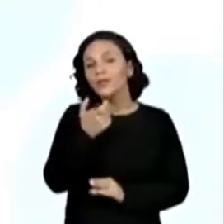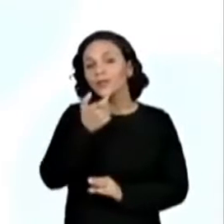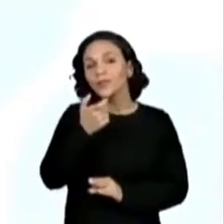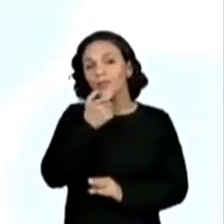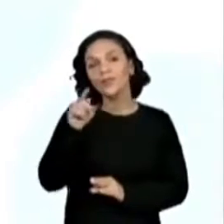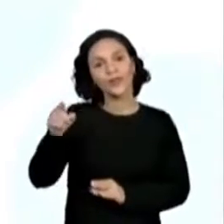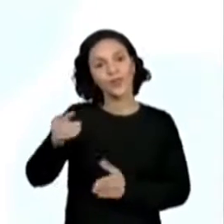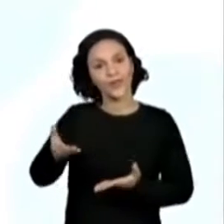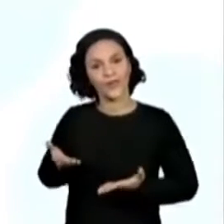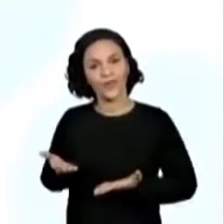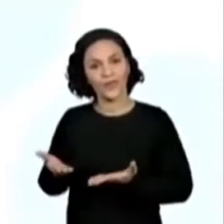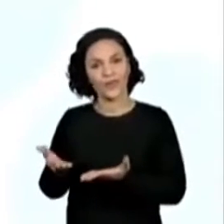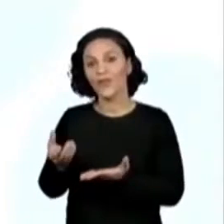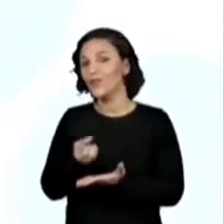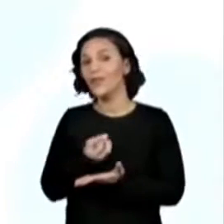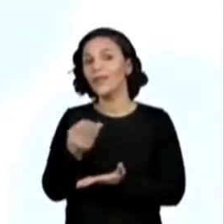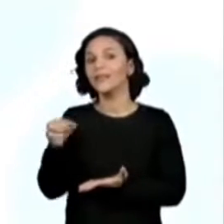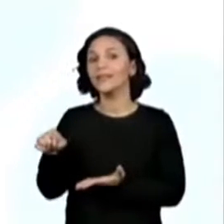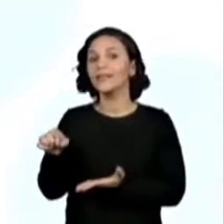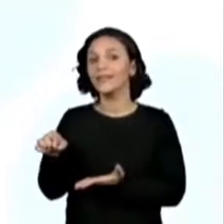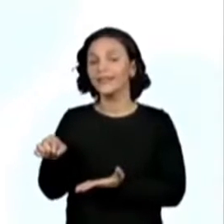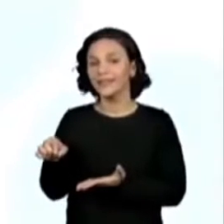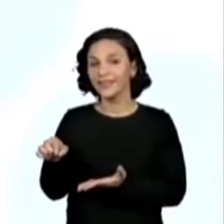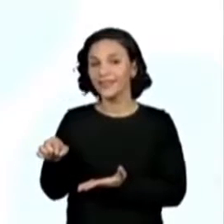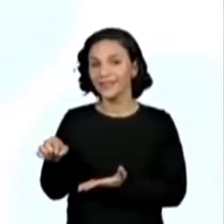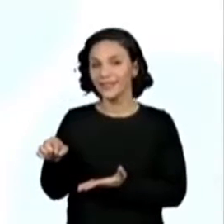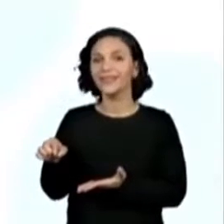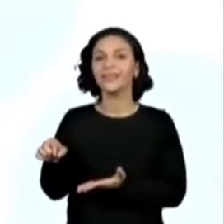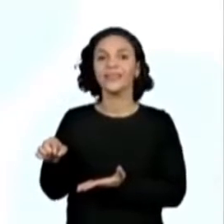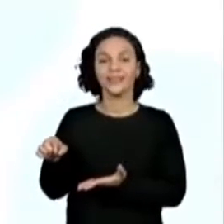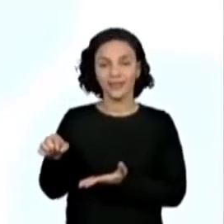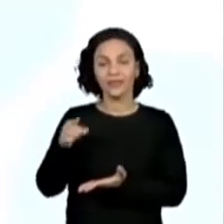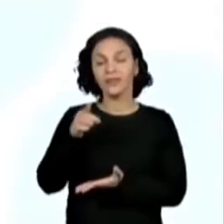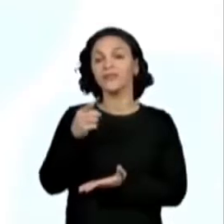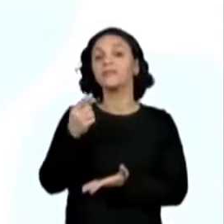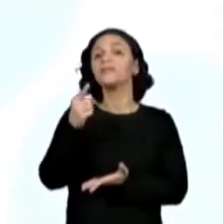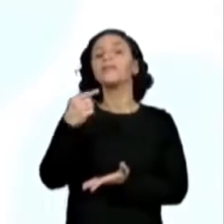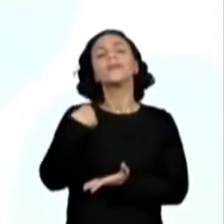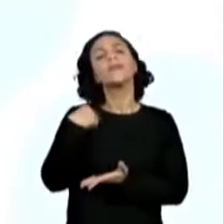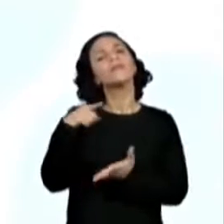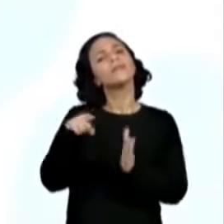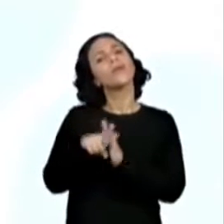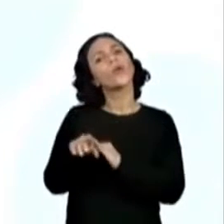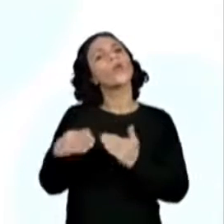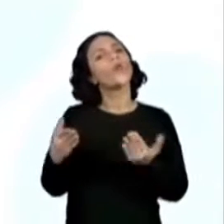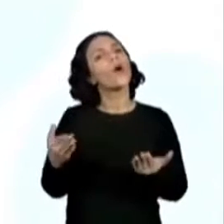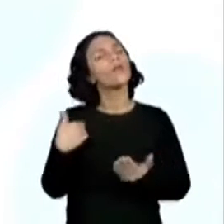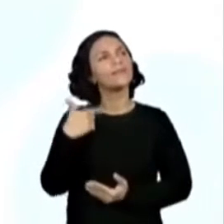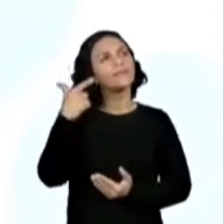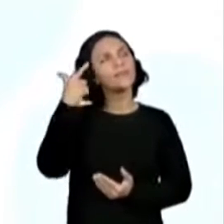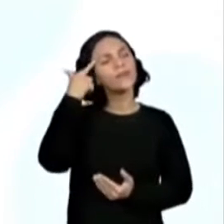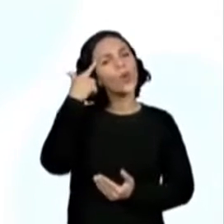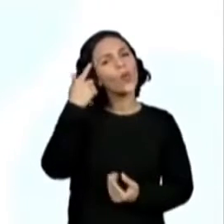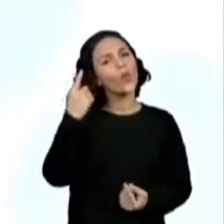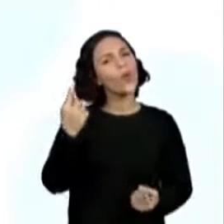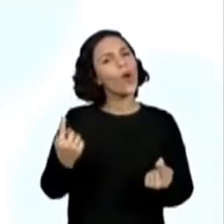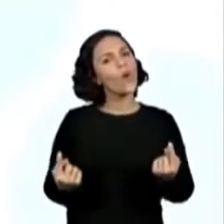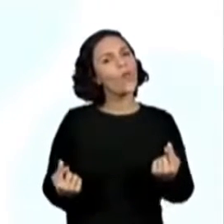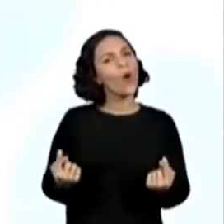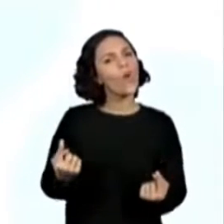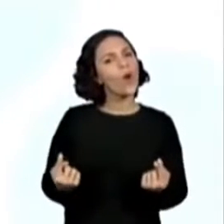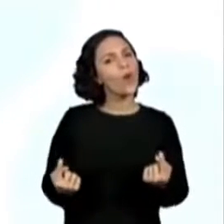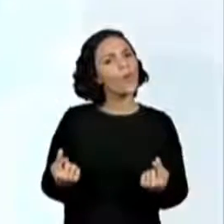biscoitos há nessa assadeira? Nós estamos falando de qual assadeira? Olha como é legal pensar também, a gente tem que